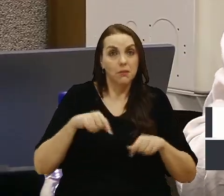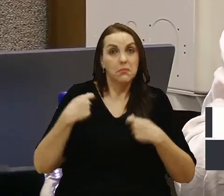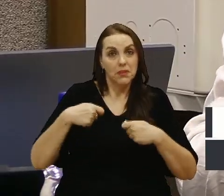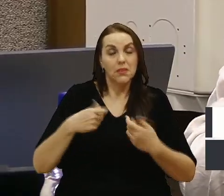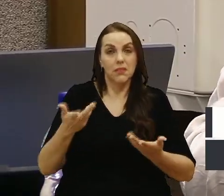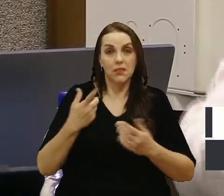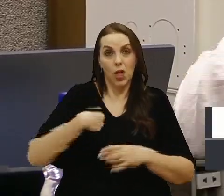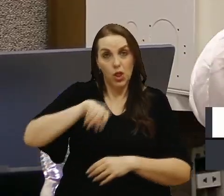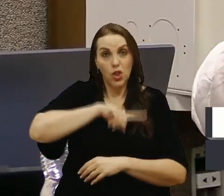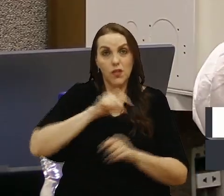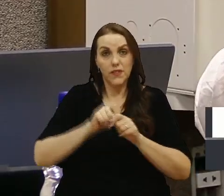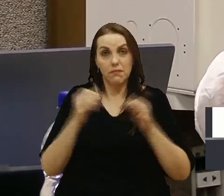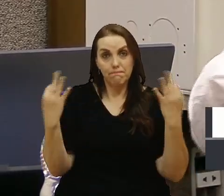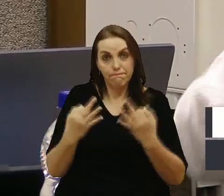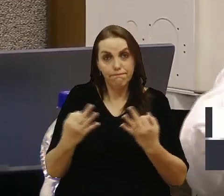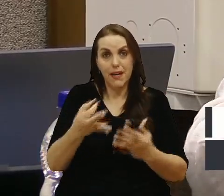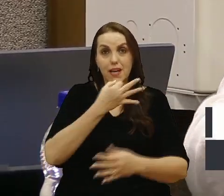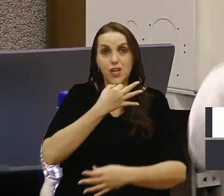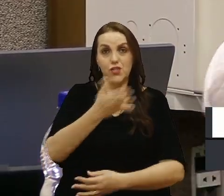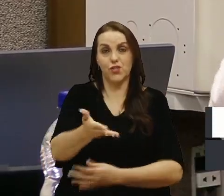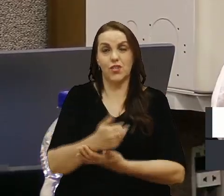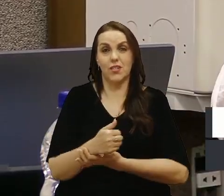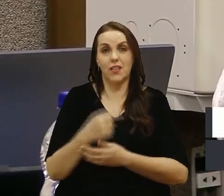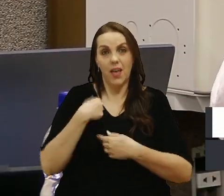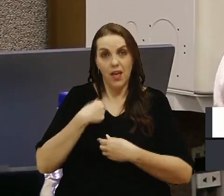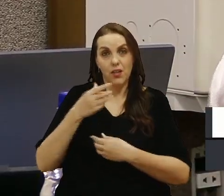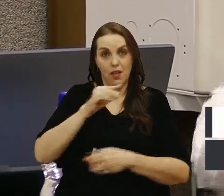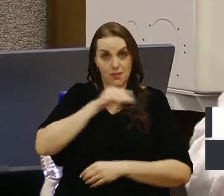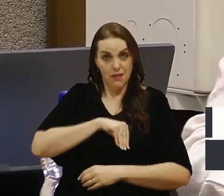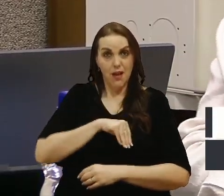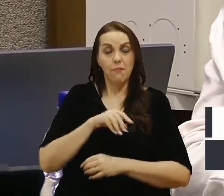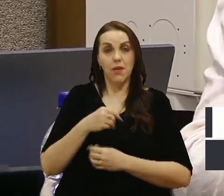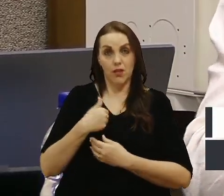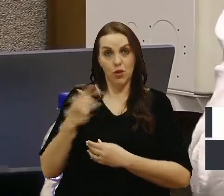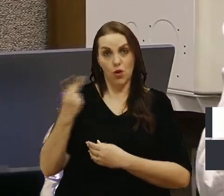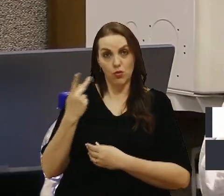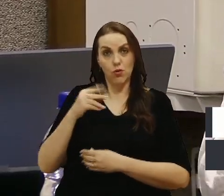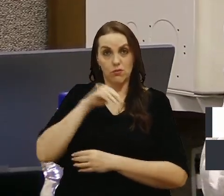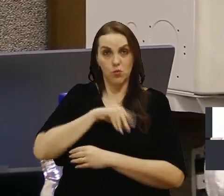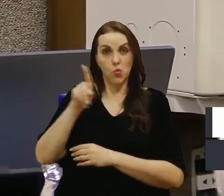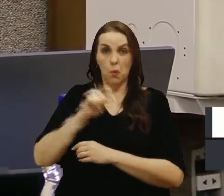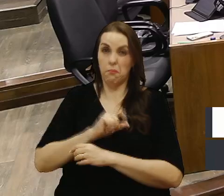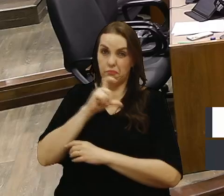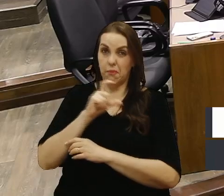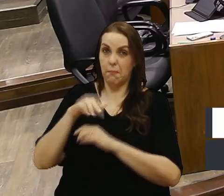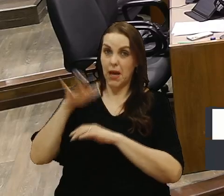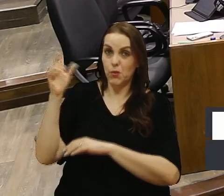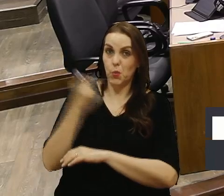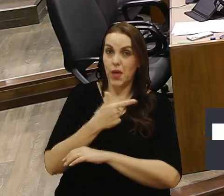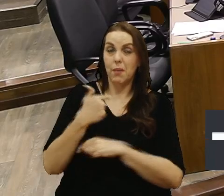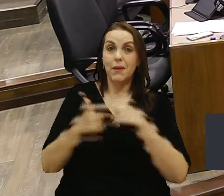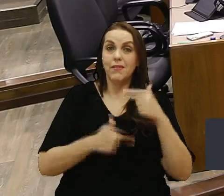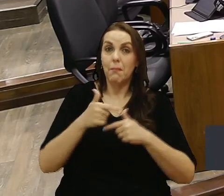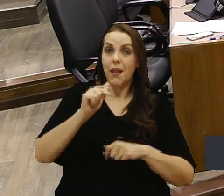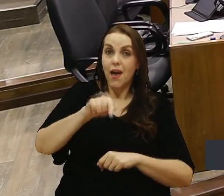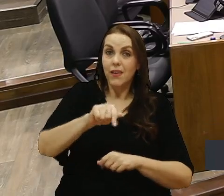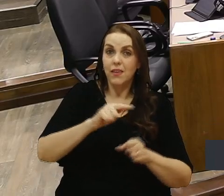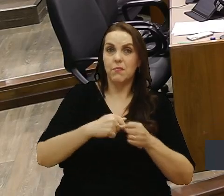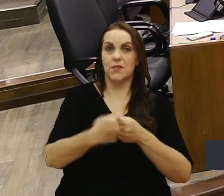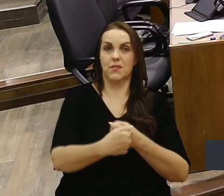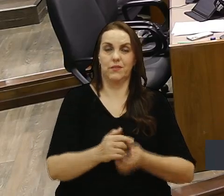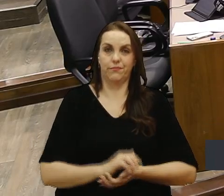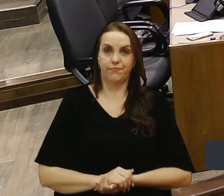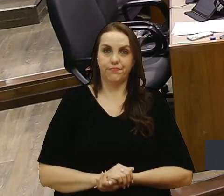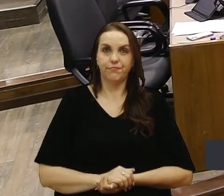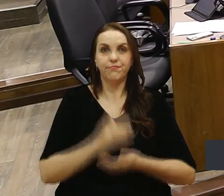aqui para fazer o bem para Caxias, e o senhor recebe, eu também recebo, o senhor um pouco mais que eu, para trabalhar pela cidade. Obrigado, vereador Cláudio Libardi.